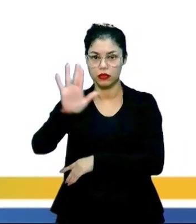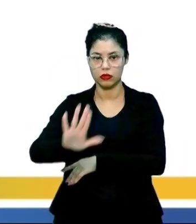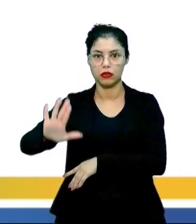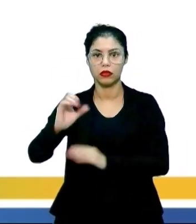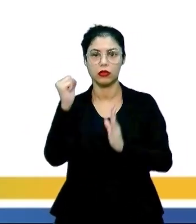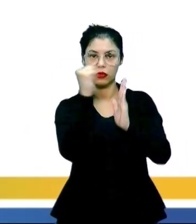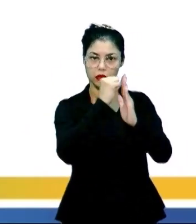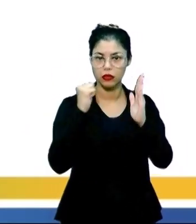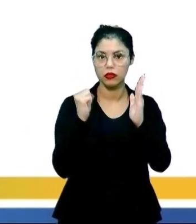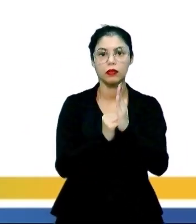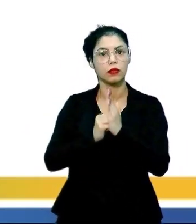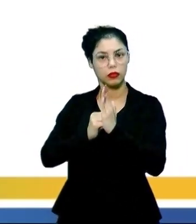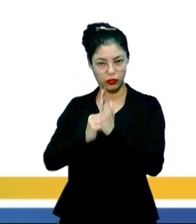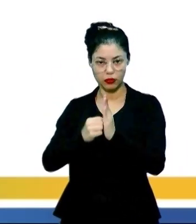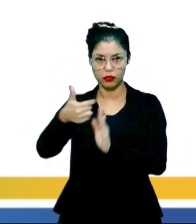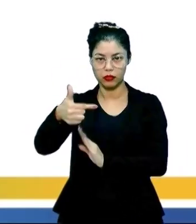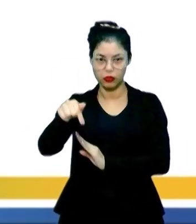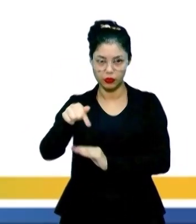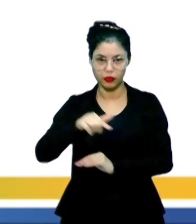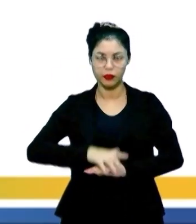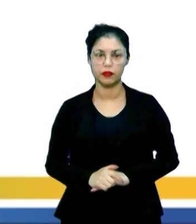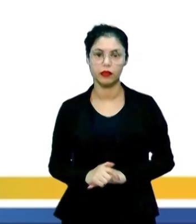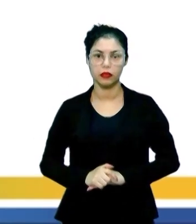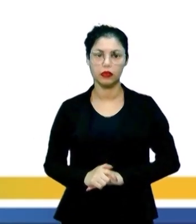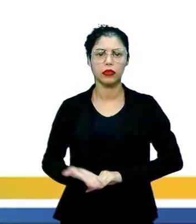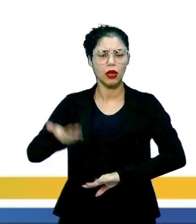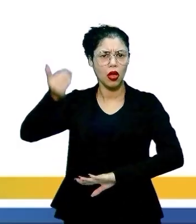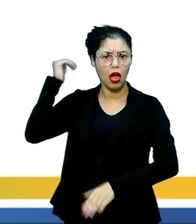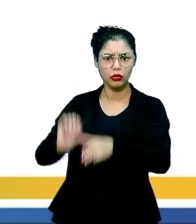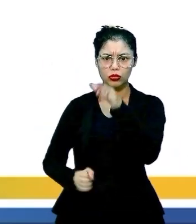a música na Europa no século XVII.